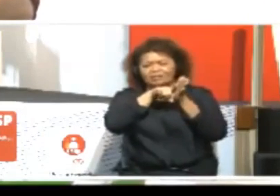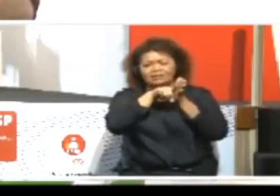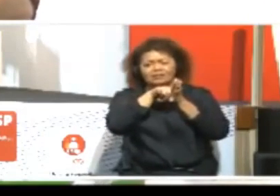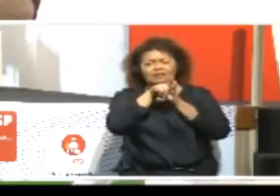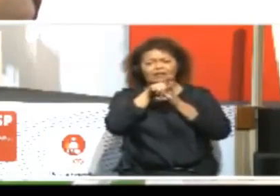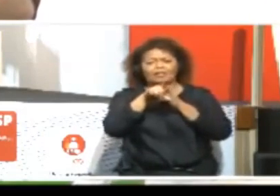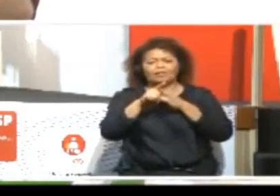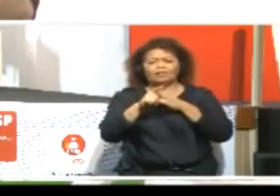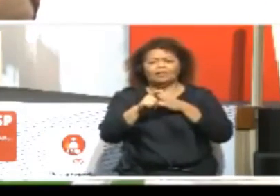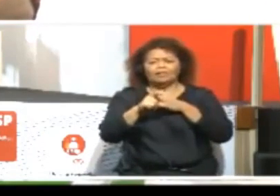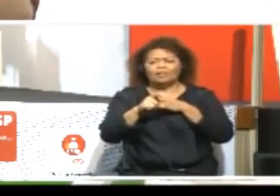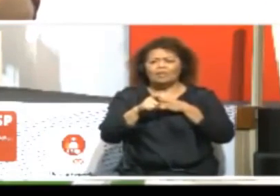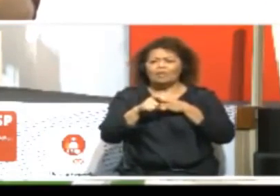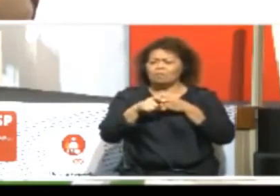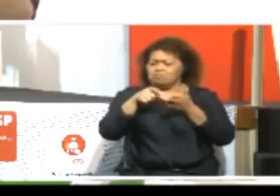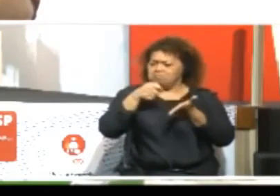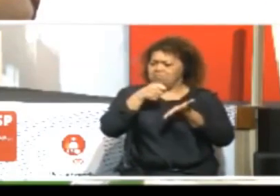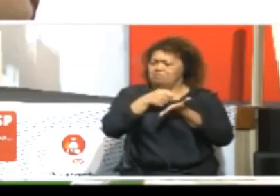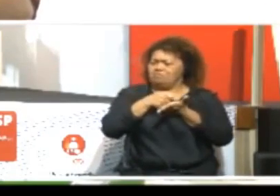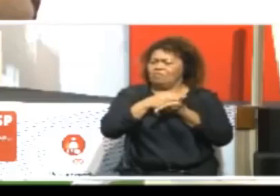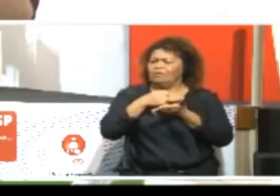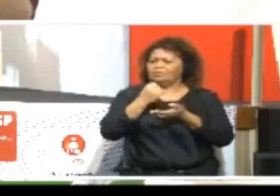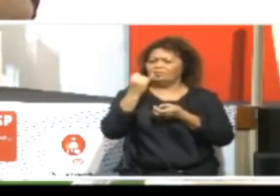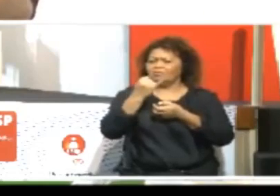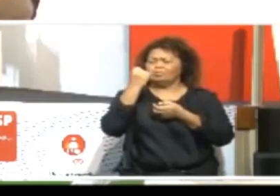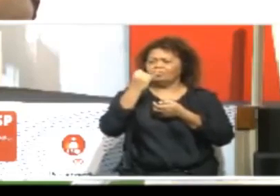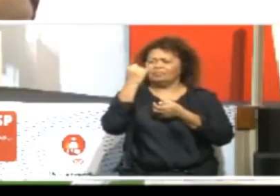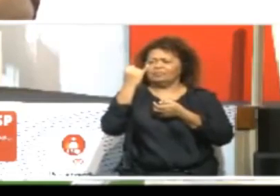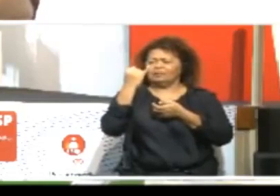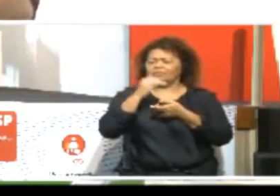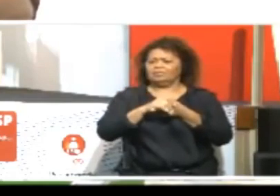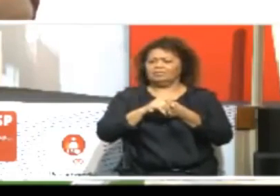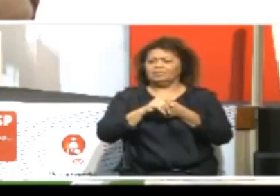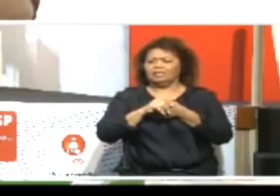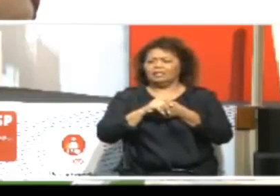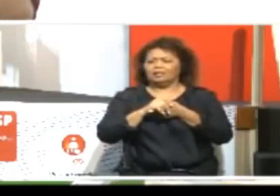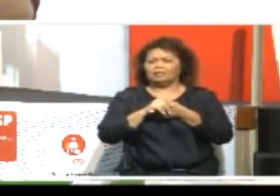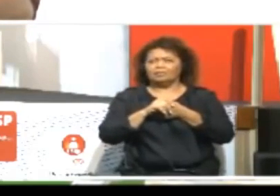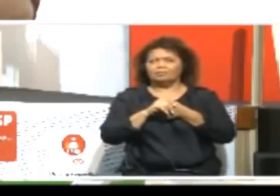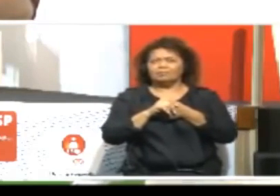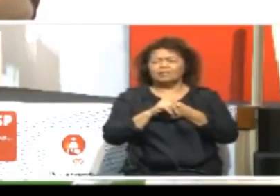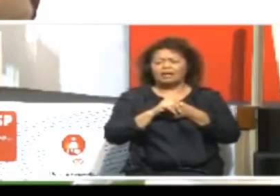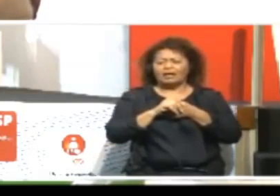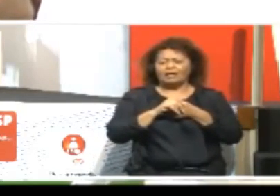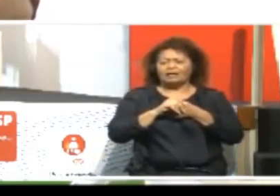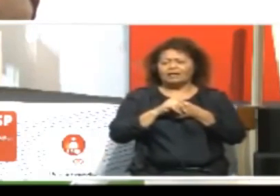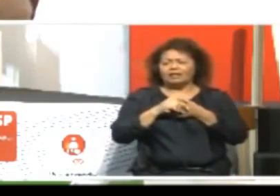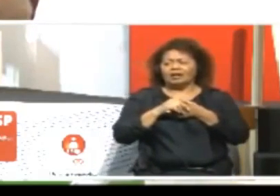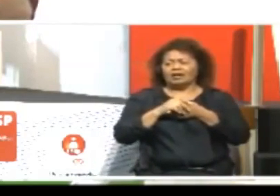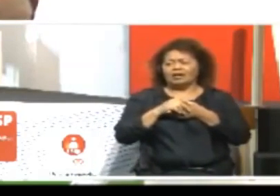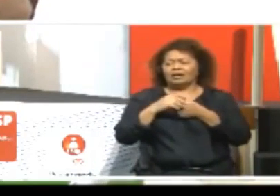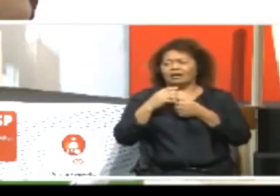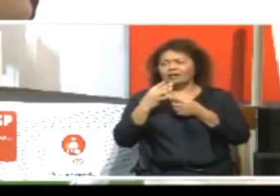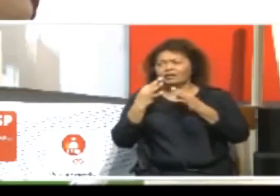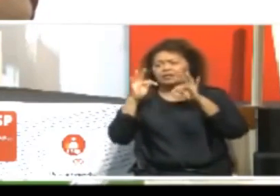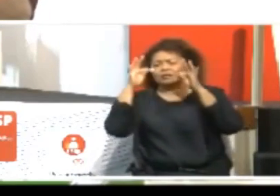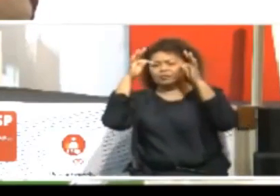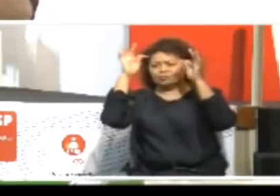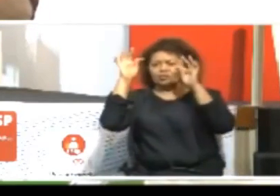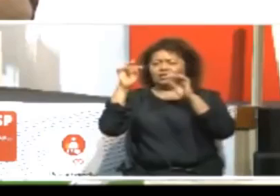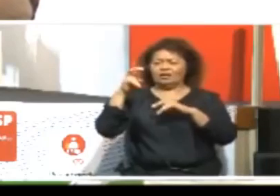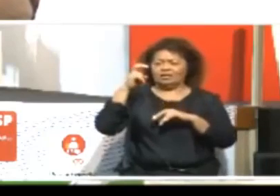uma consistência empírica e também teórica tão forte, mas empírica, que nos dá